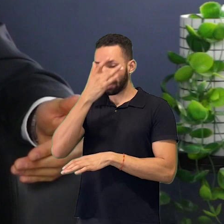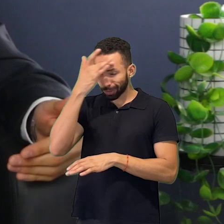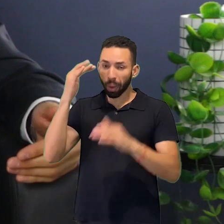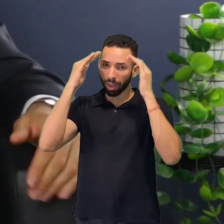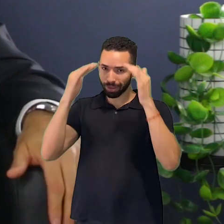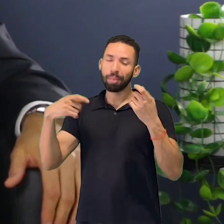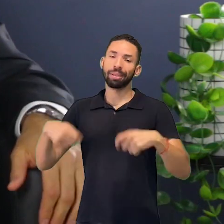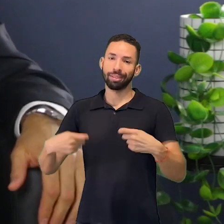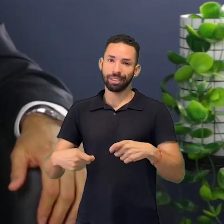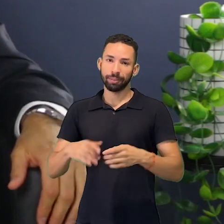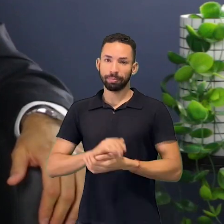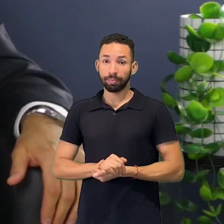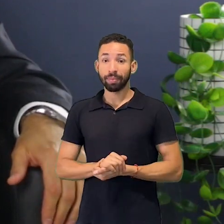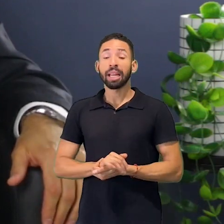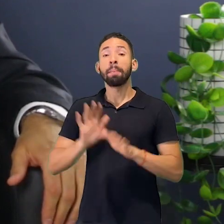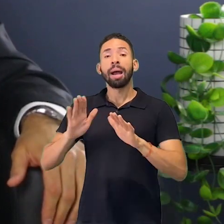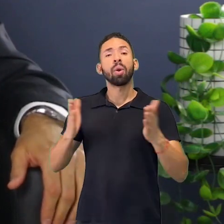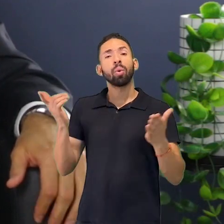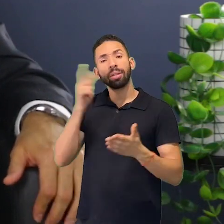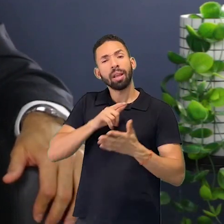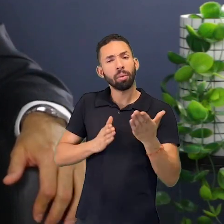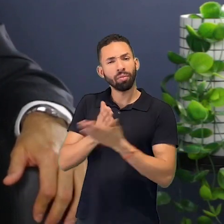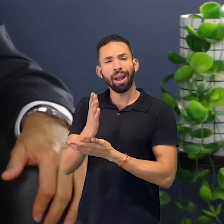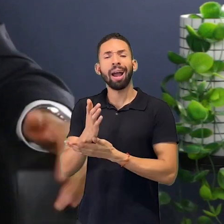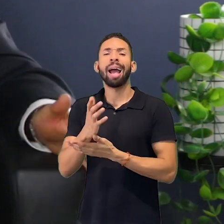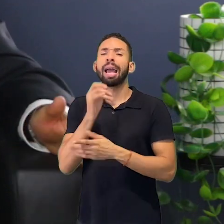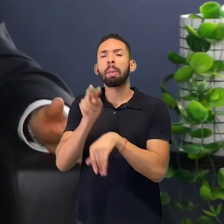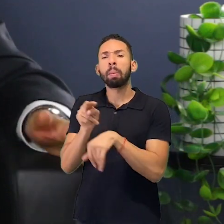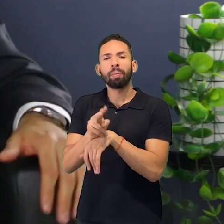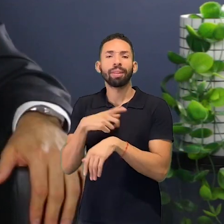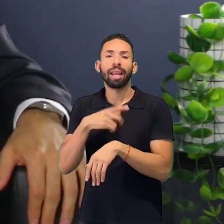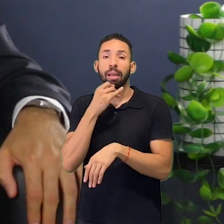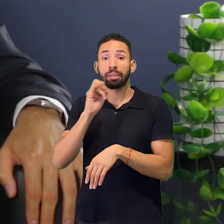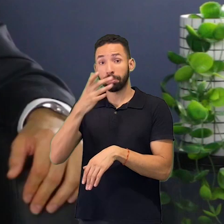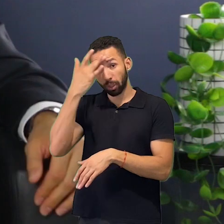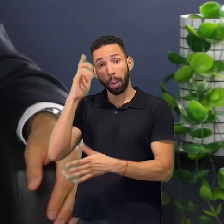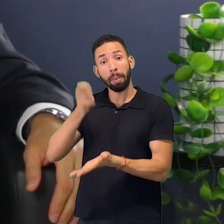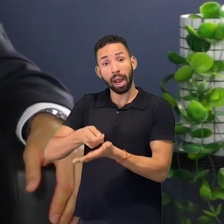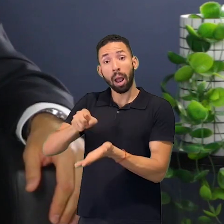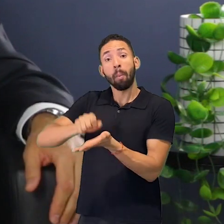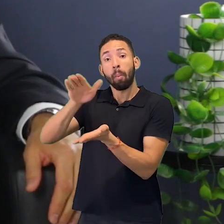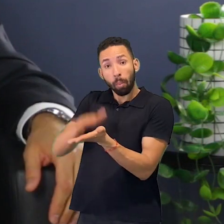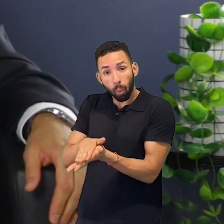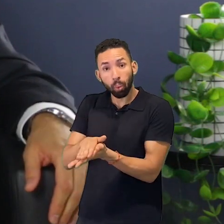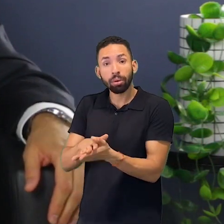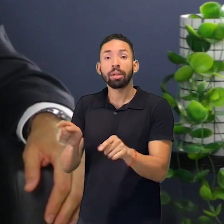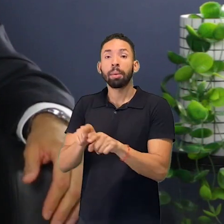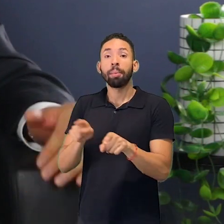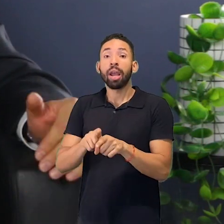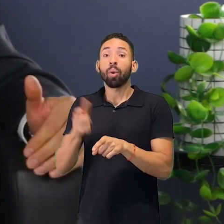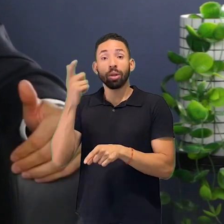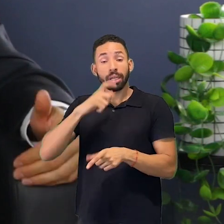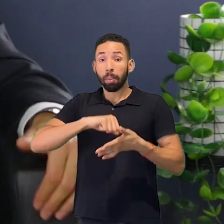efetivar aquela decisão. E essa efetivação se dá de várias formas, né? Desde a aplicação de multa